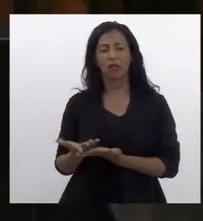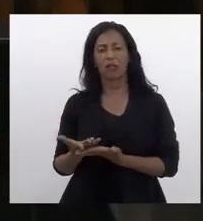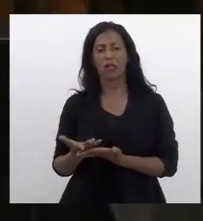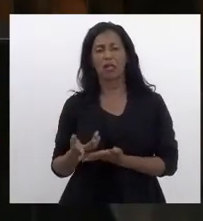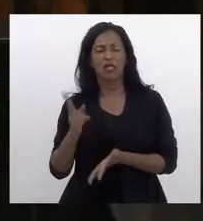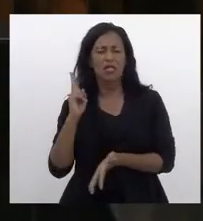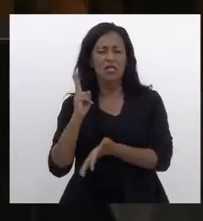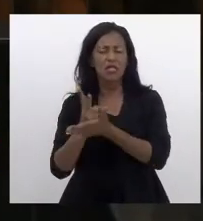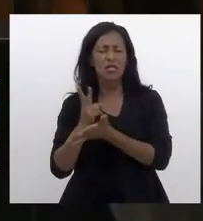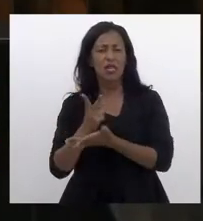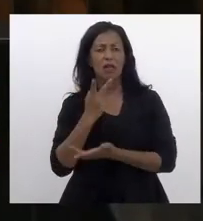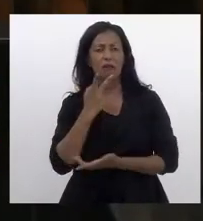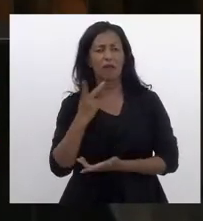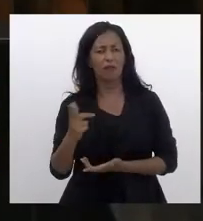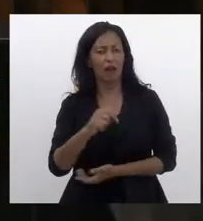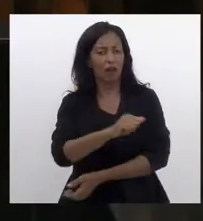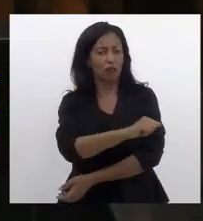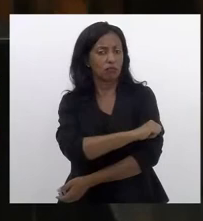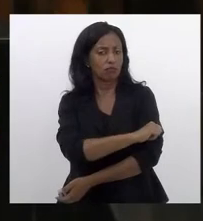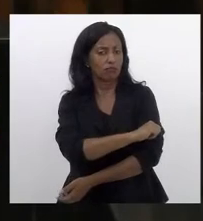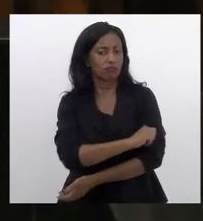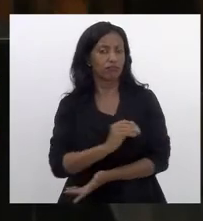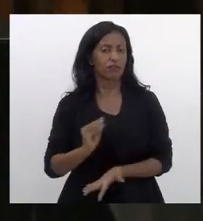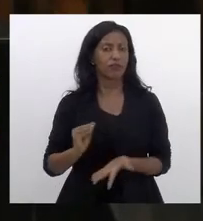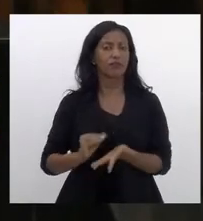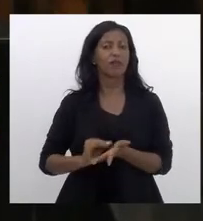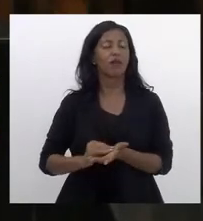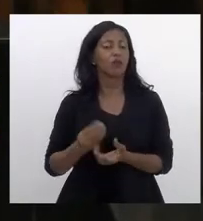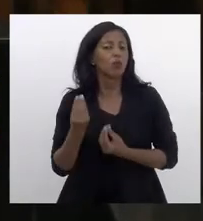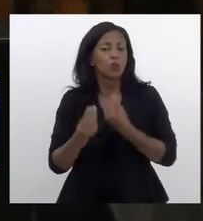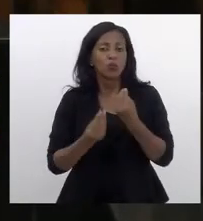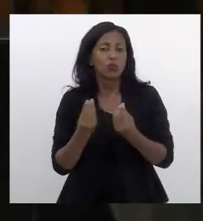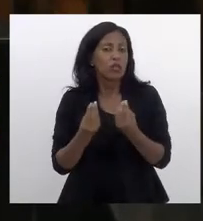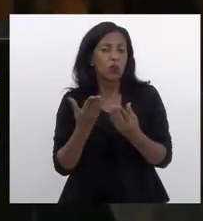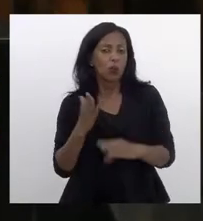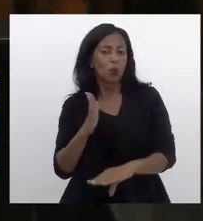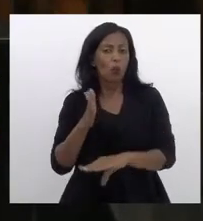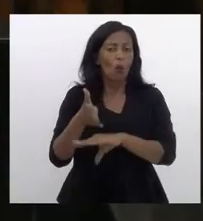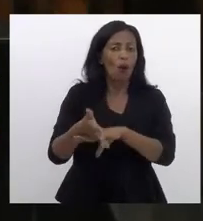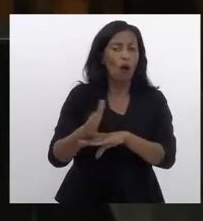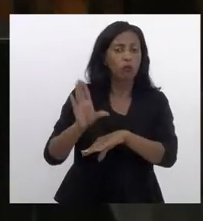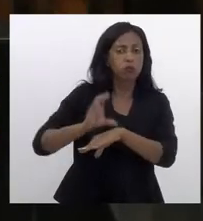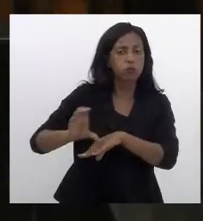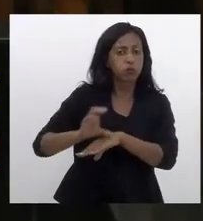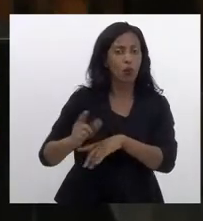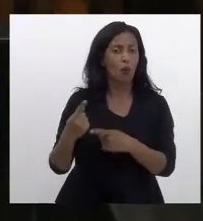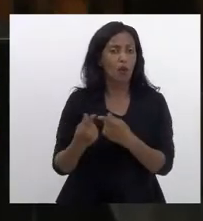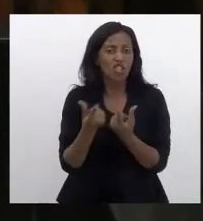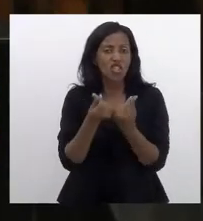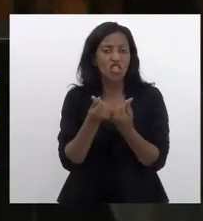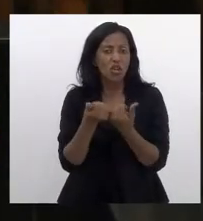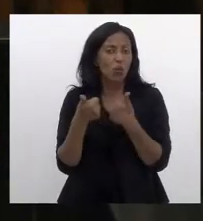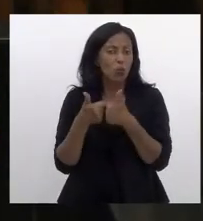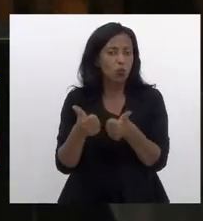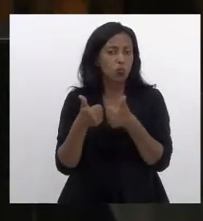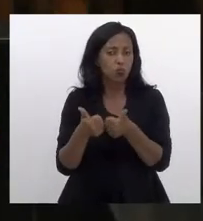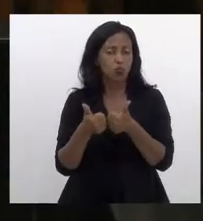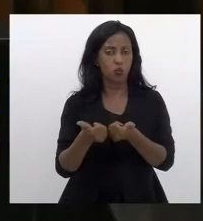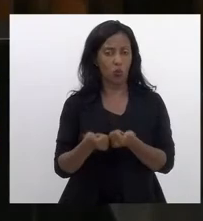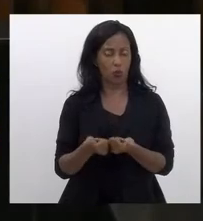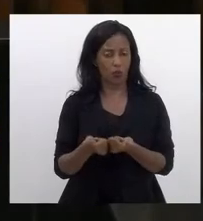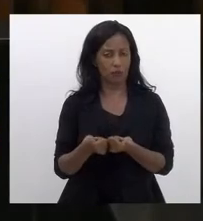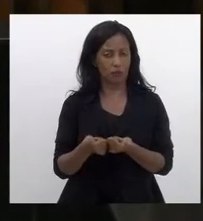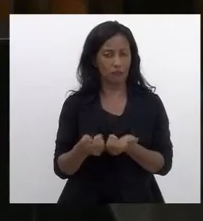alegado pelos alunos pela evasão é a falta de condições de pagar o transporte para cursar esses cursos. Então, o que